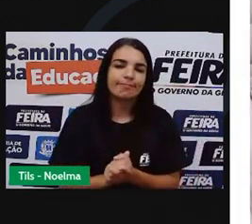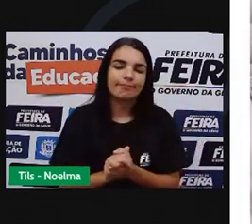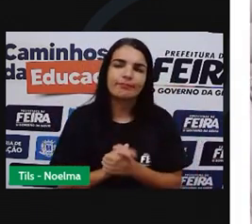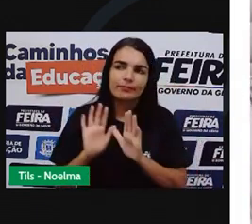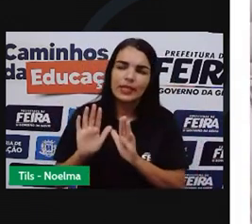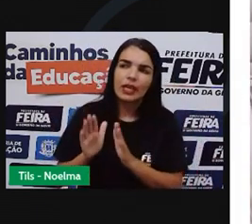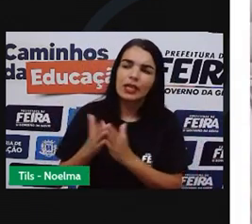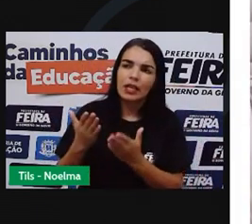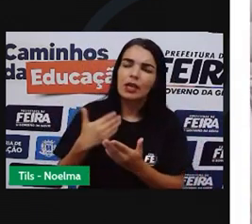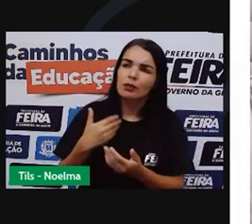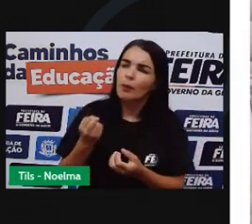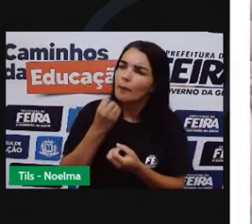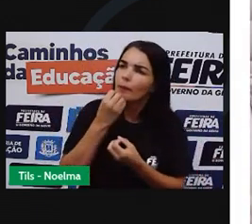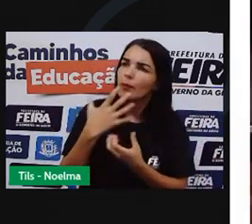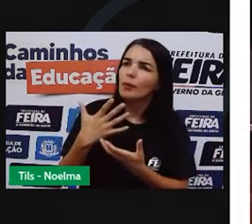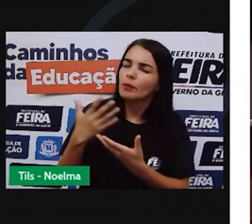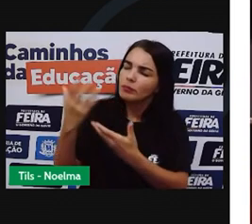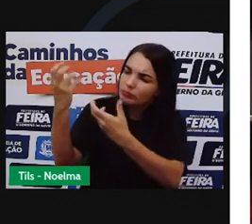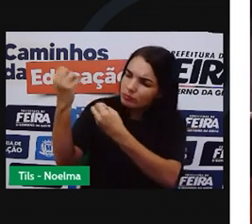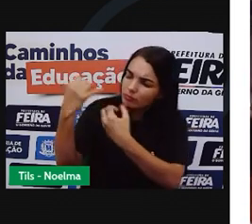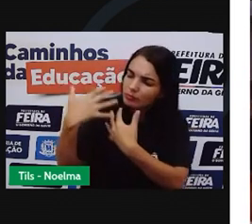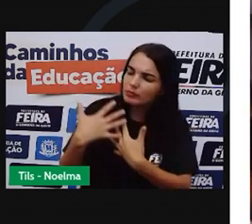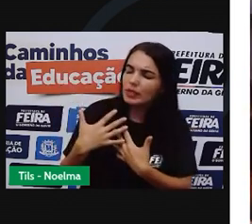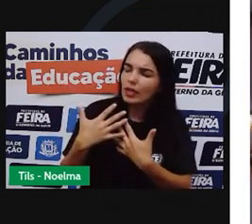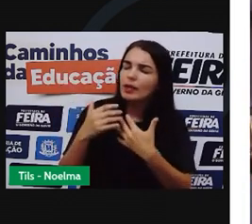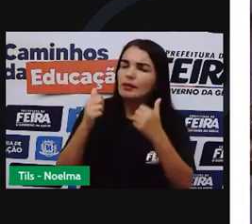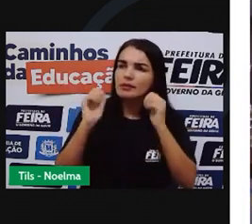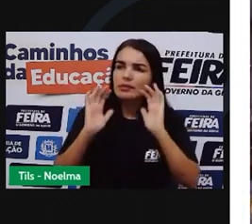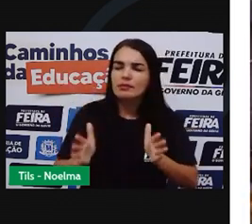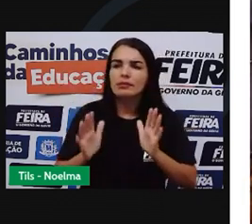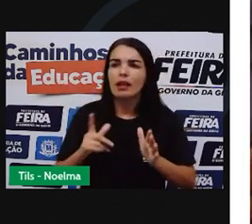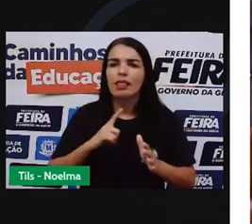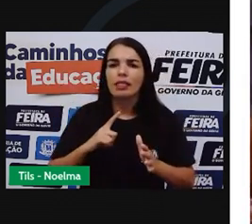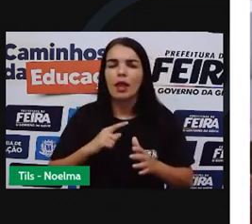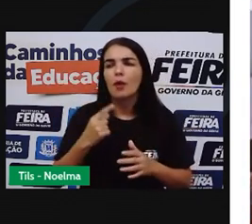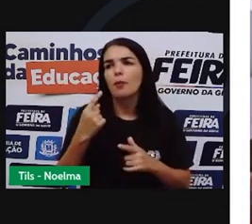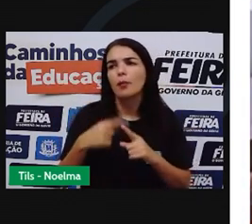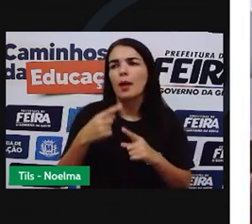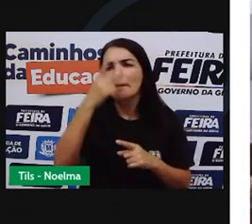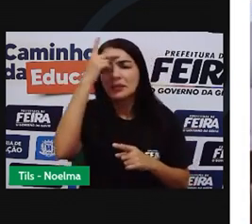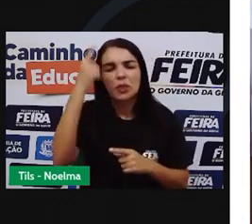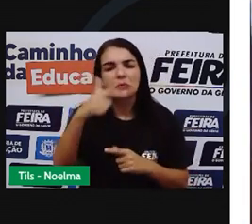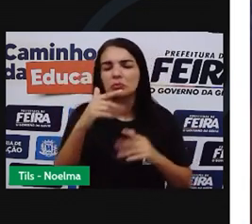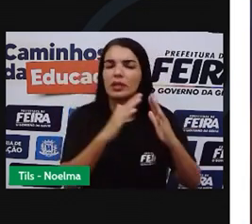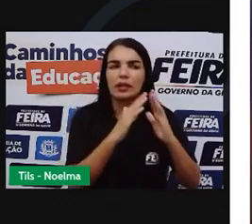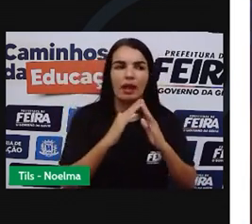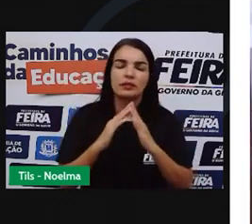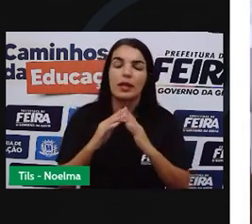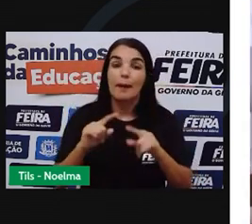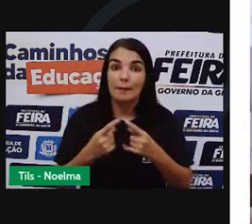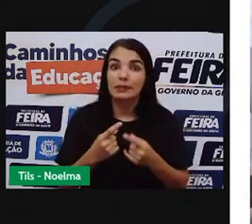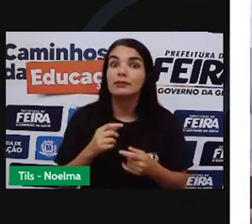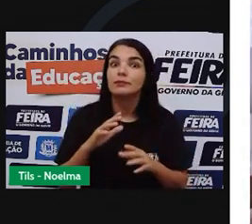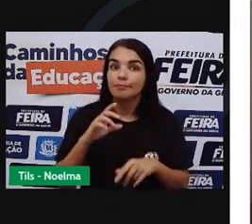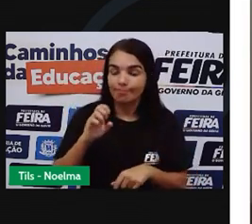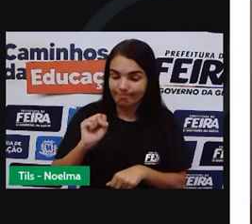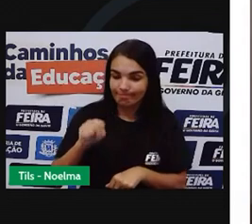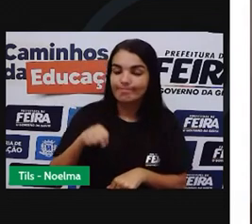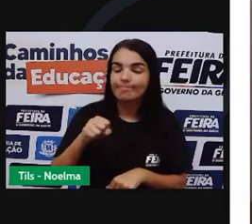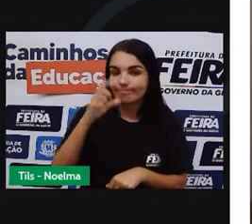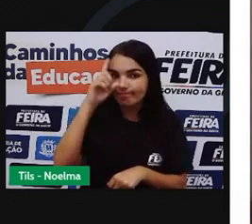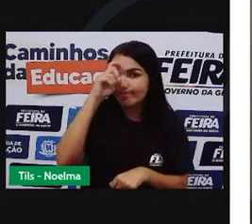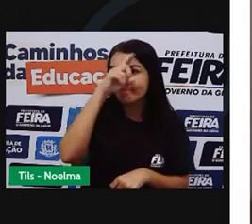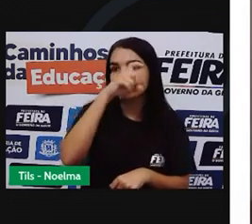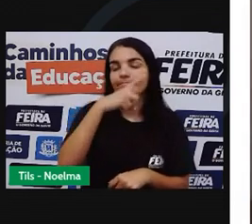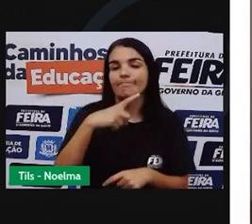Claro que eu sei que somos privilegiados enquanto muita gente nem isso tem. Mas foi difícil. Foi